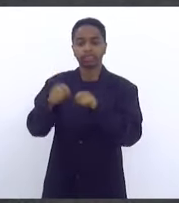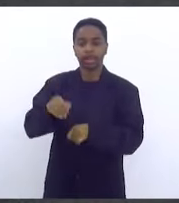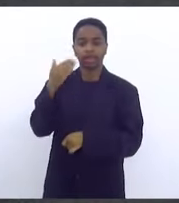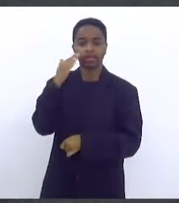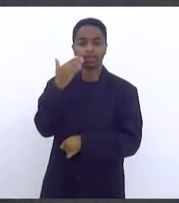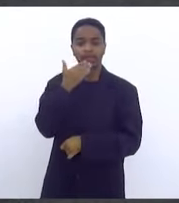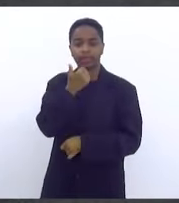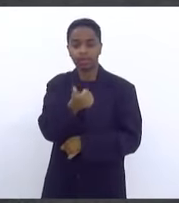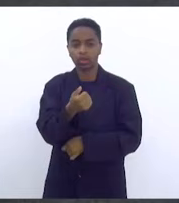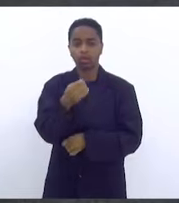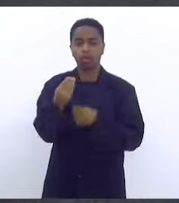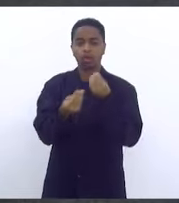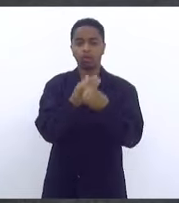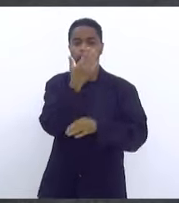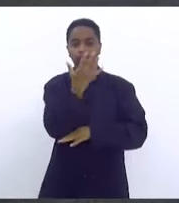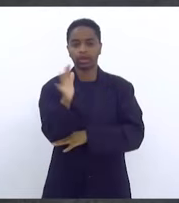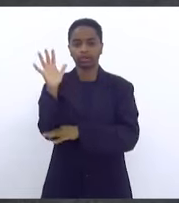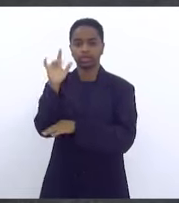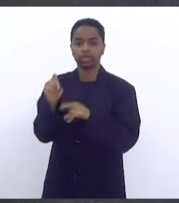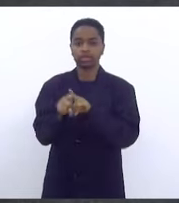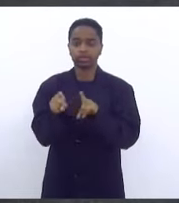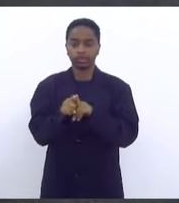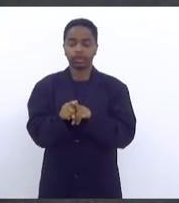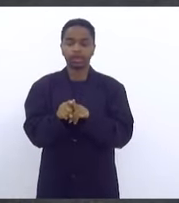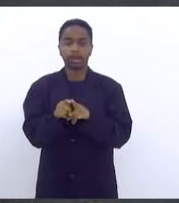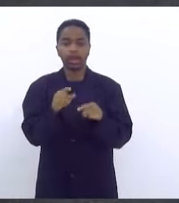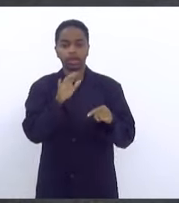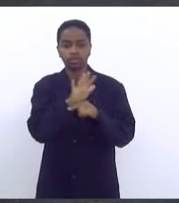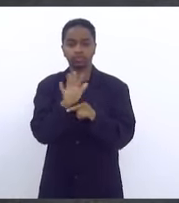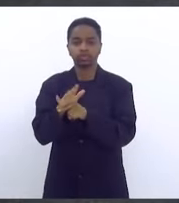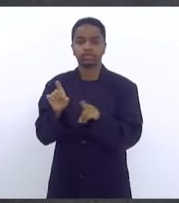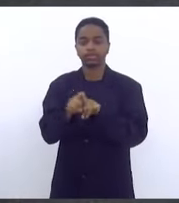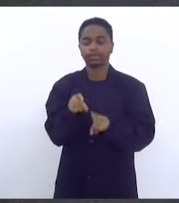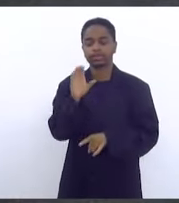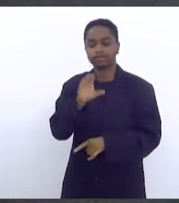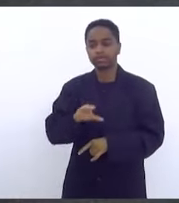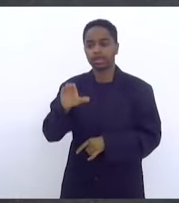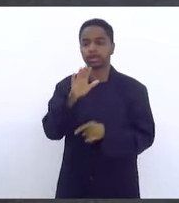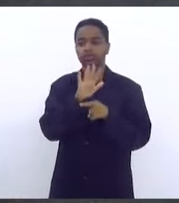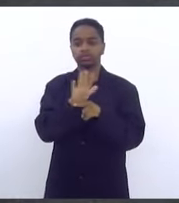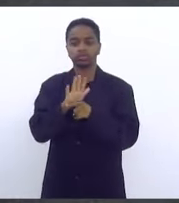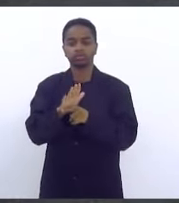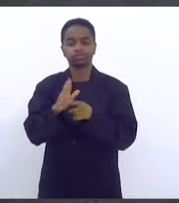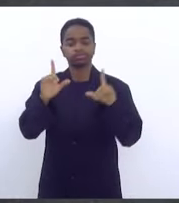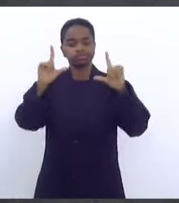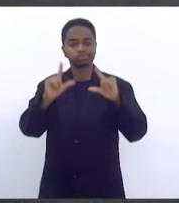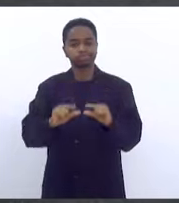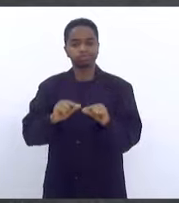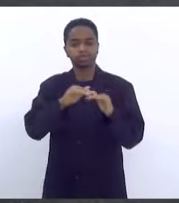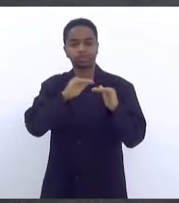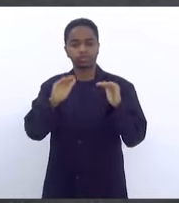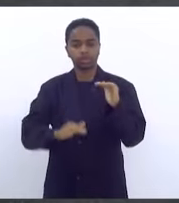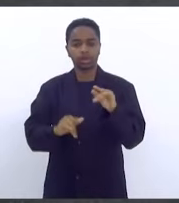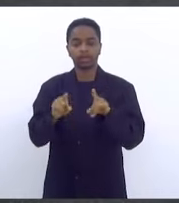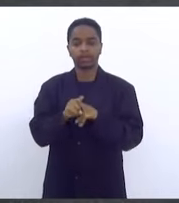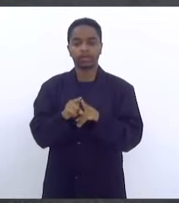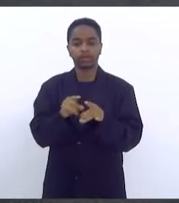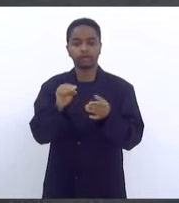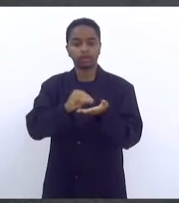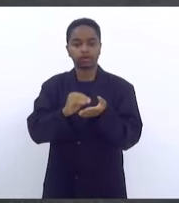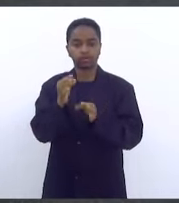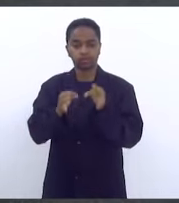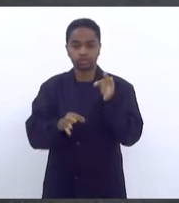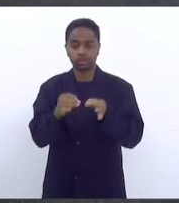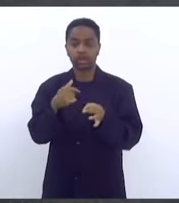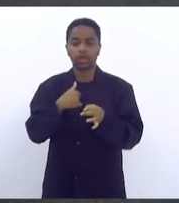entendimento da natureza e ainda contribuindo, a ciência contribuindo para a diminuição da desigualdade e da injustiça, eu penso que